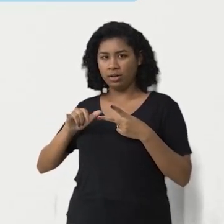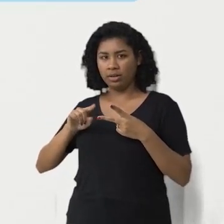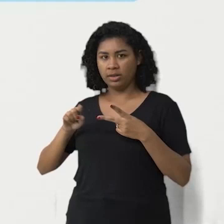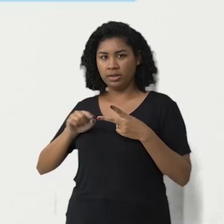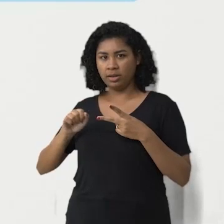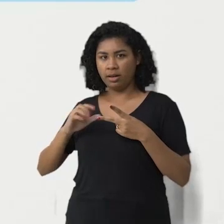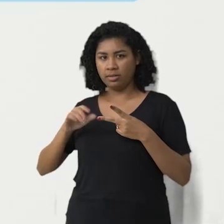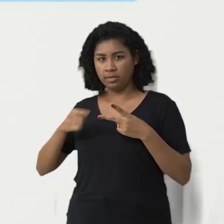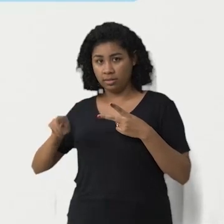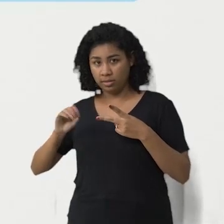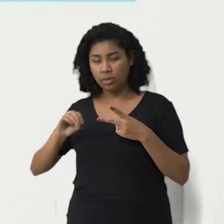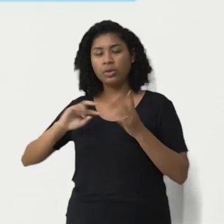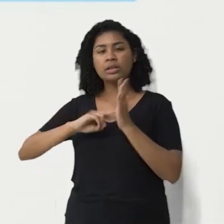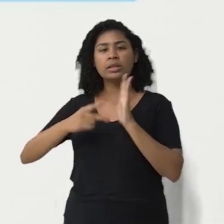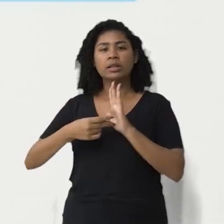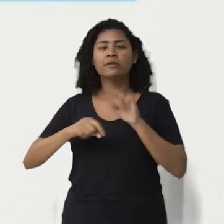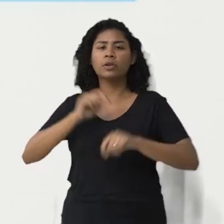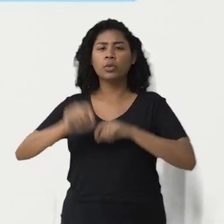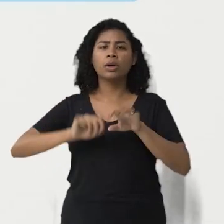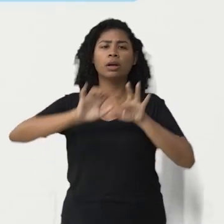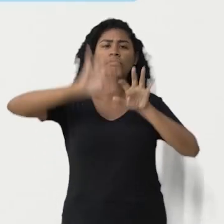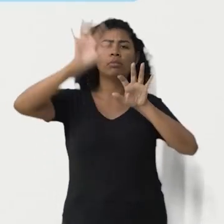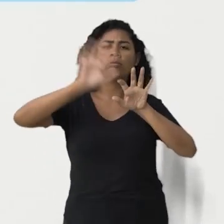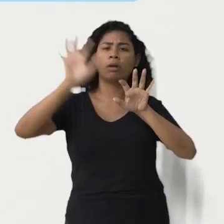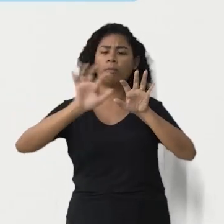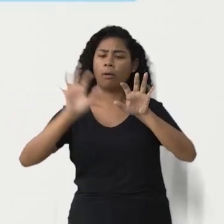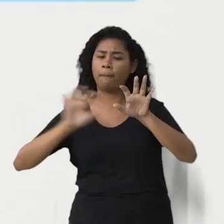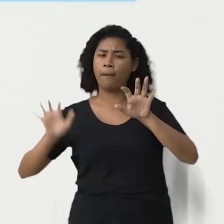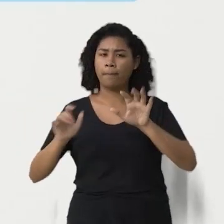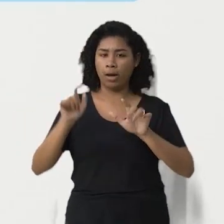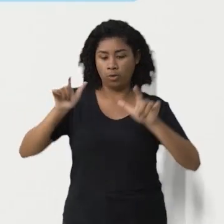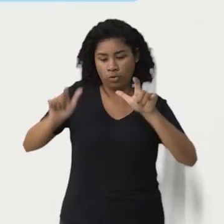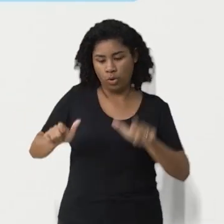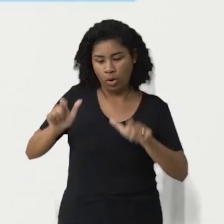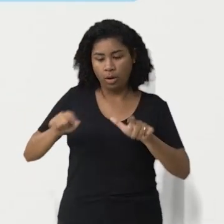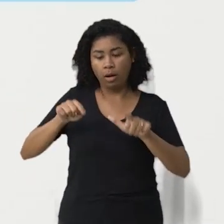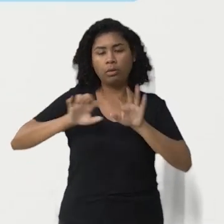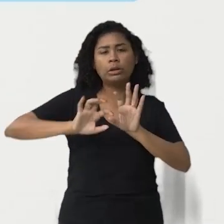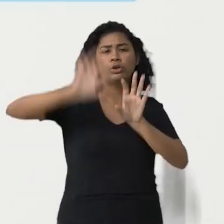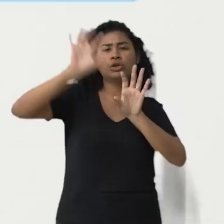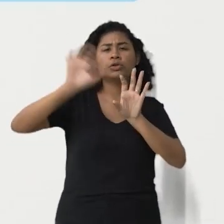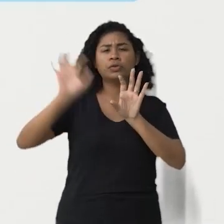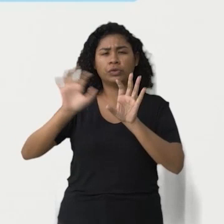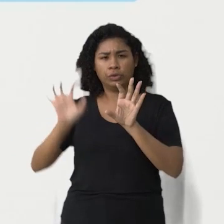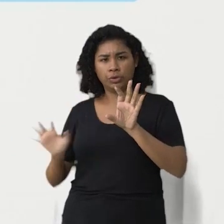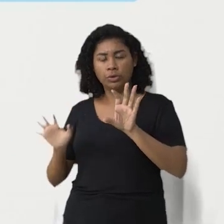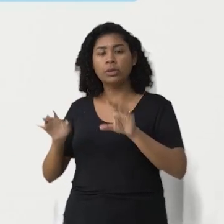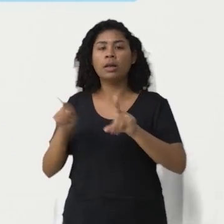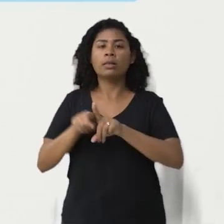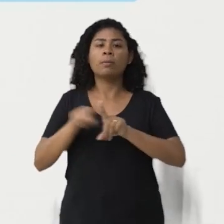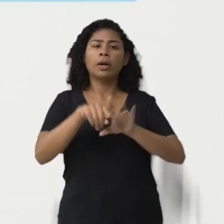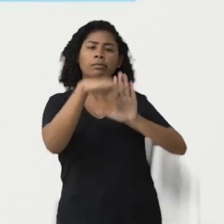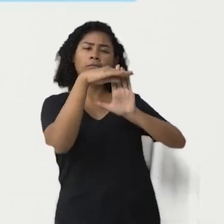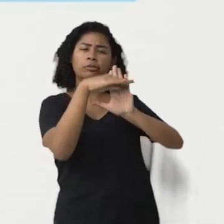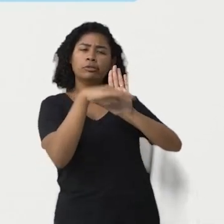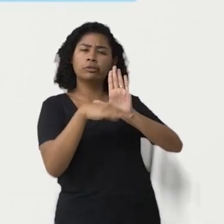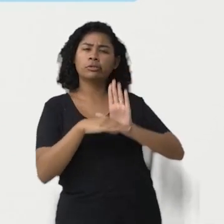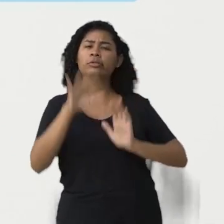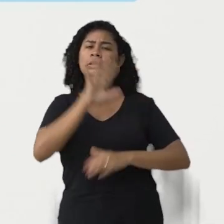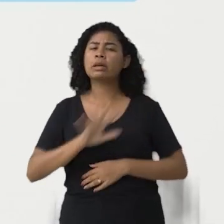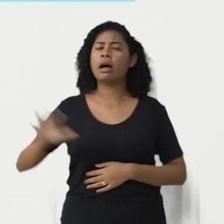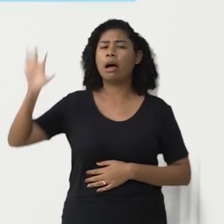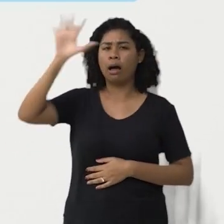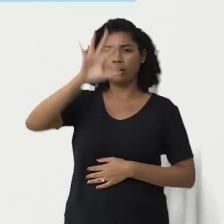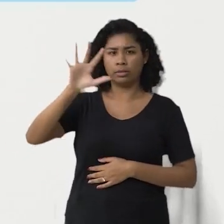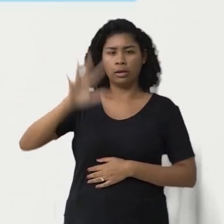acaba dividindo um determinado local, tá? Mas além de dividir, ele também pode classificar aquela área, tá